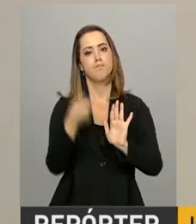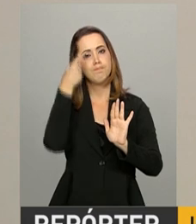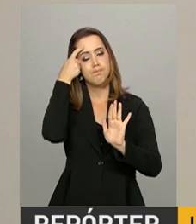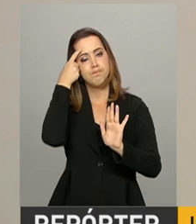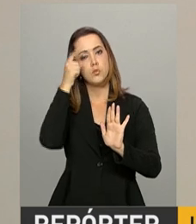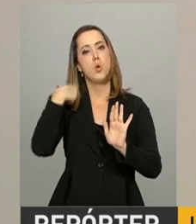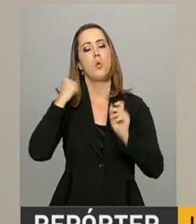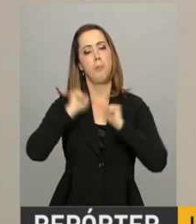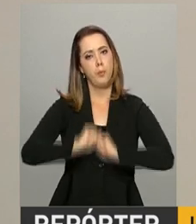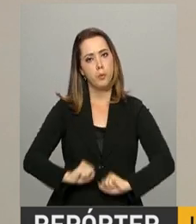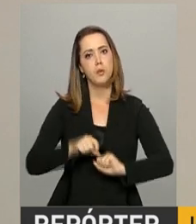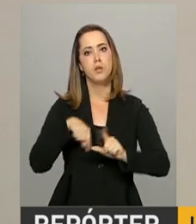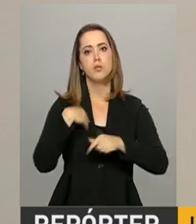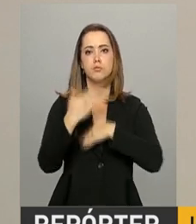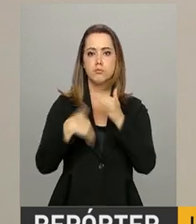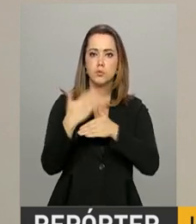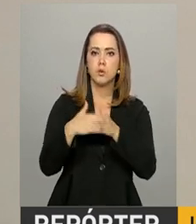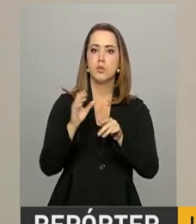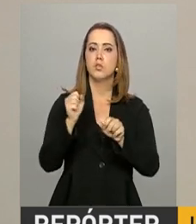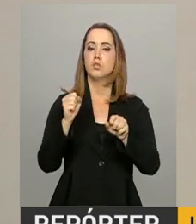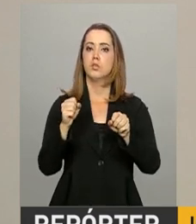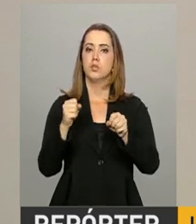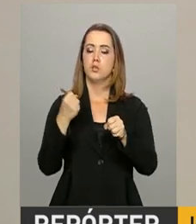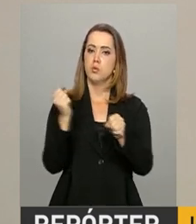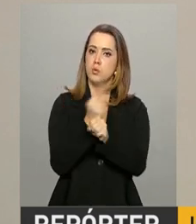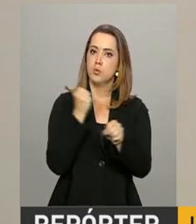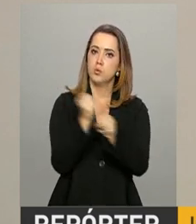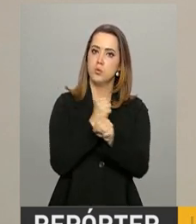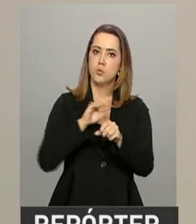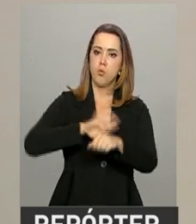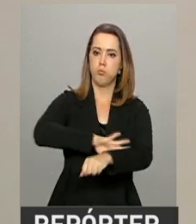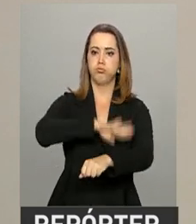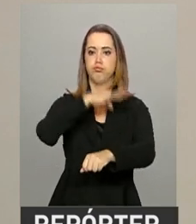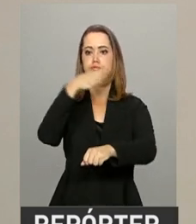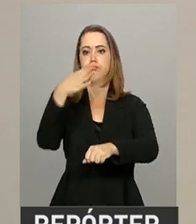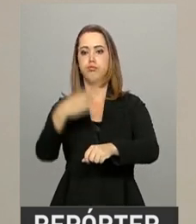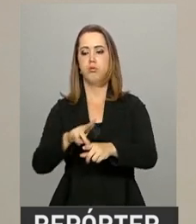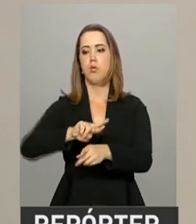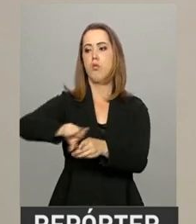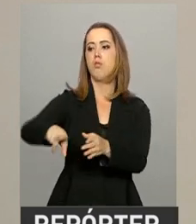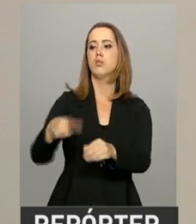nossa capacidade de construir pontes entre diferentes países